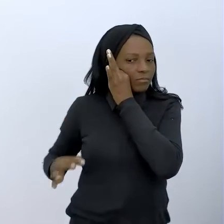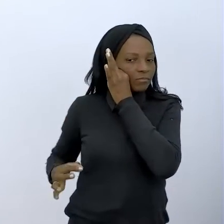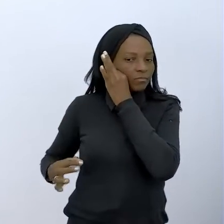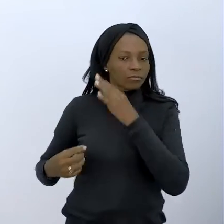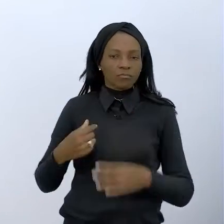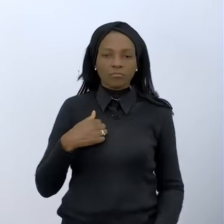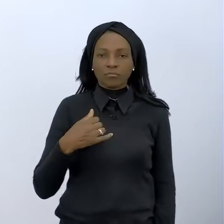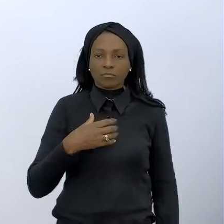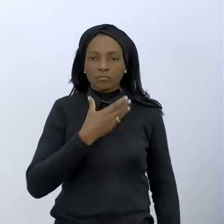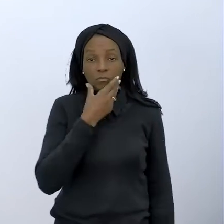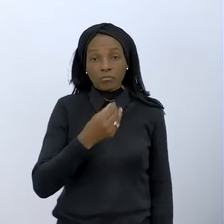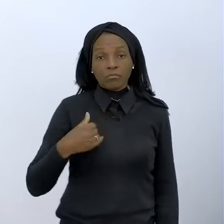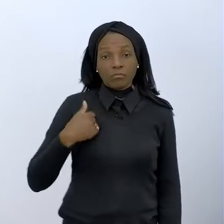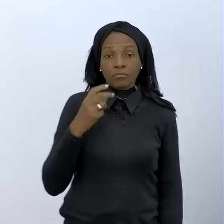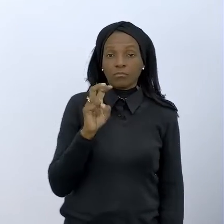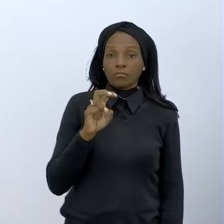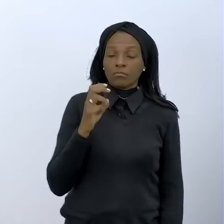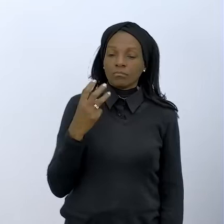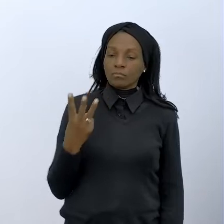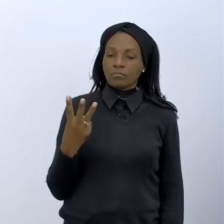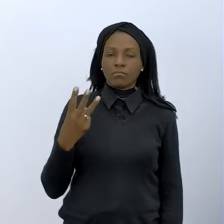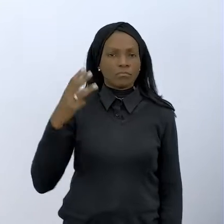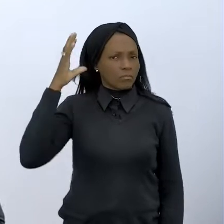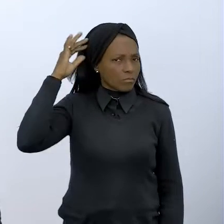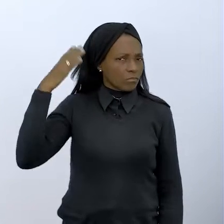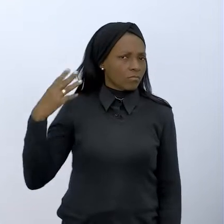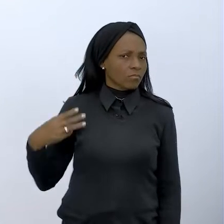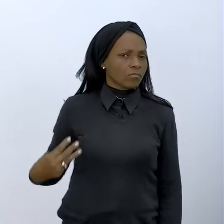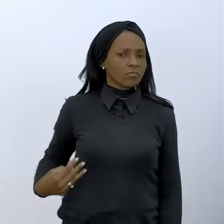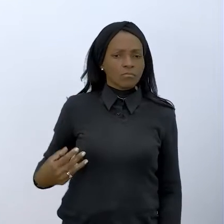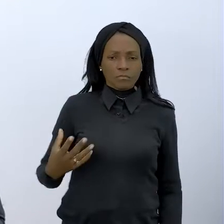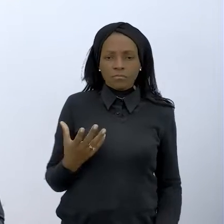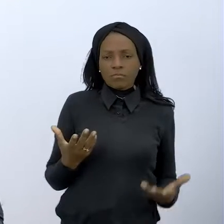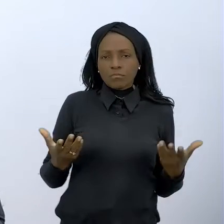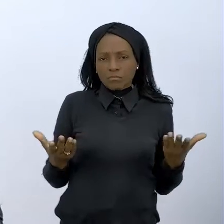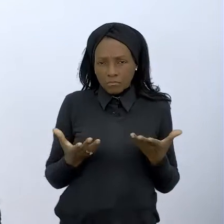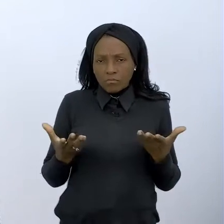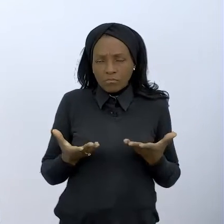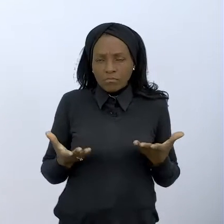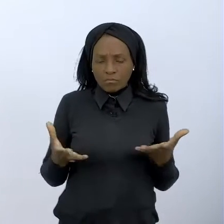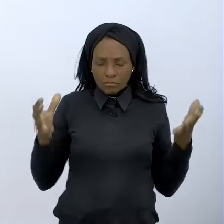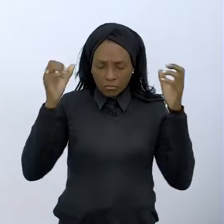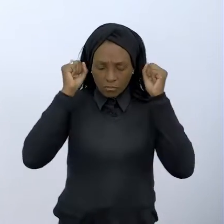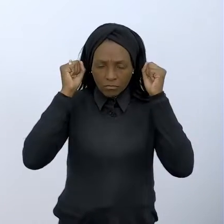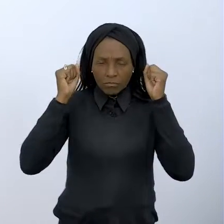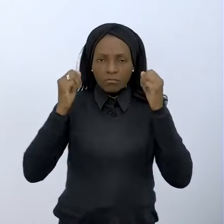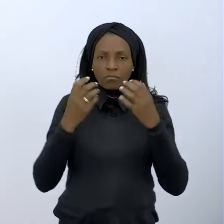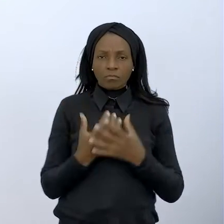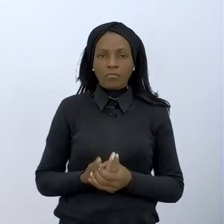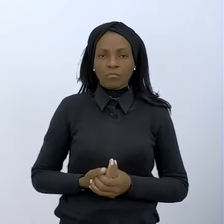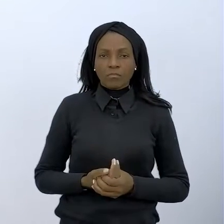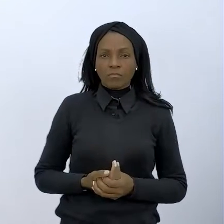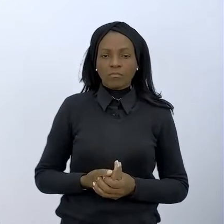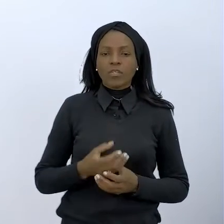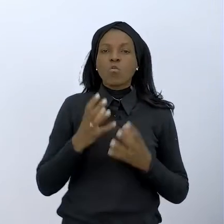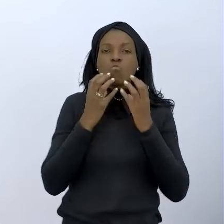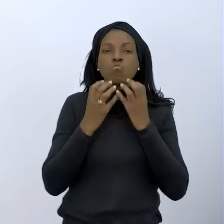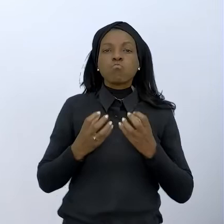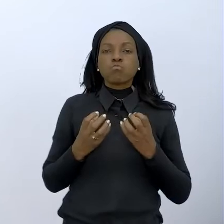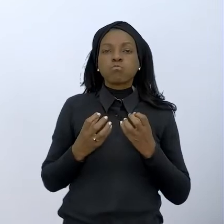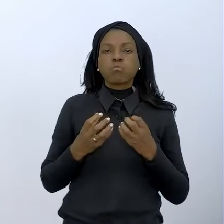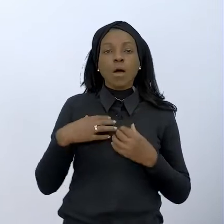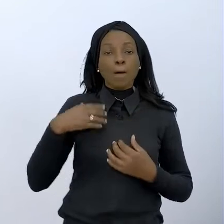de 53 anos, tenho cabelo comprido, meu cabelo está preso hoje, eu tenho barba,